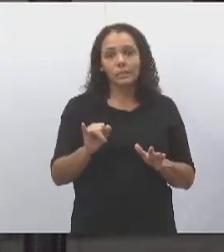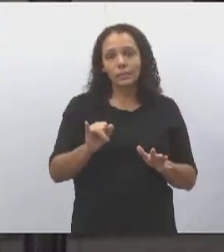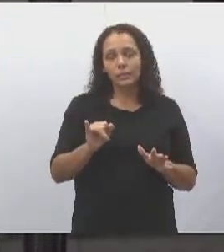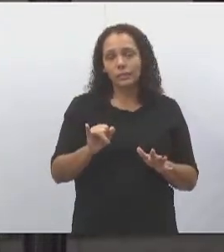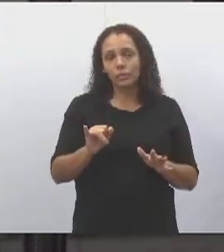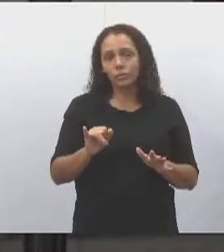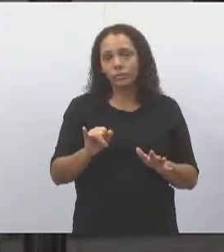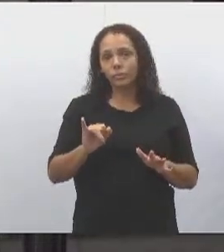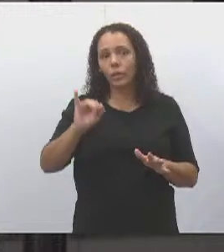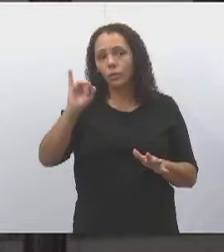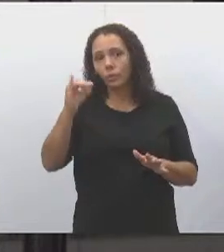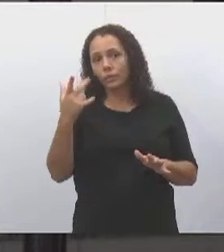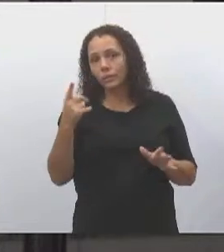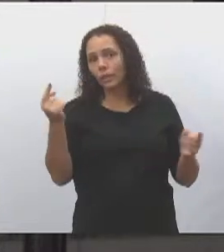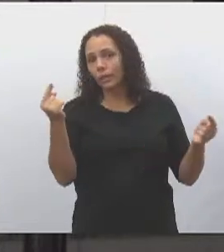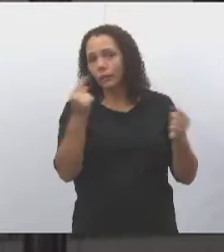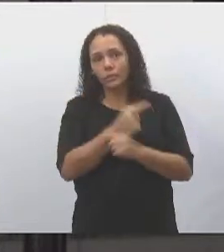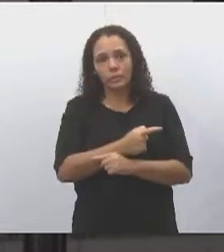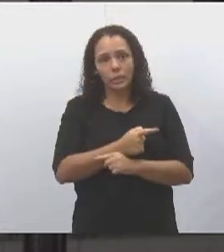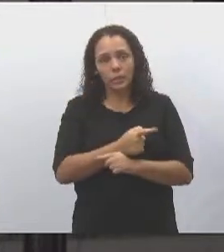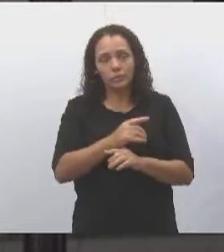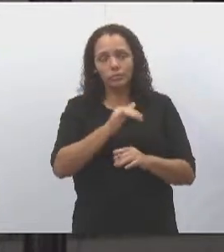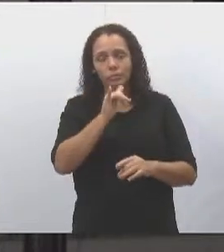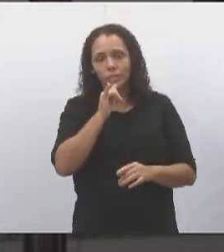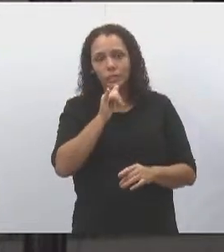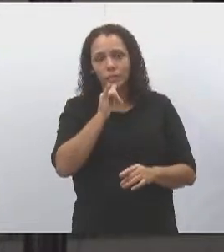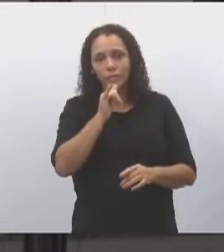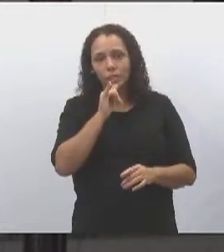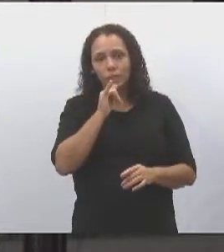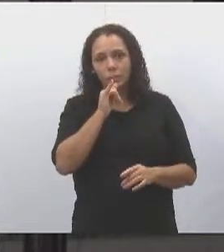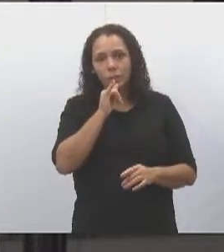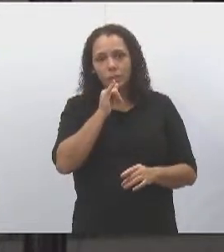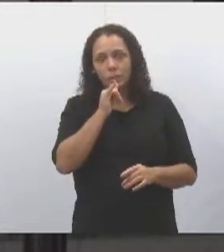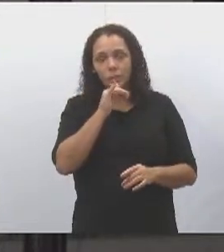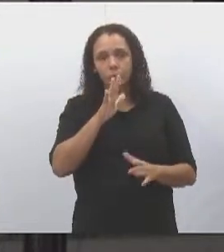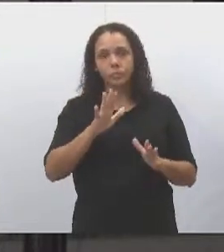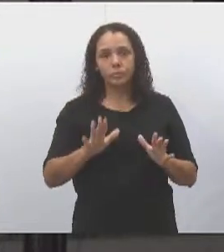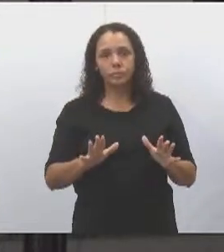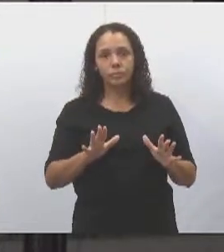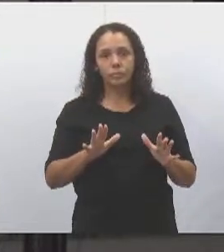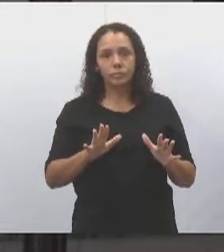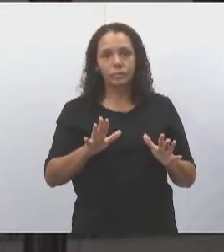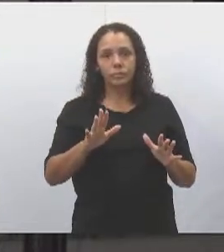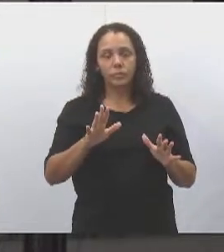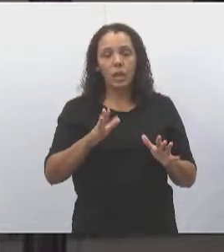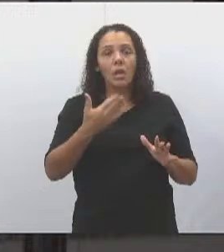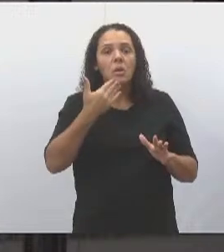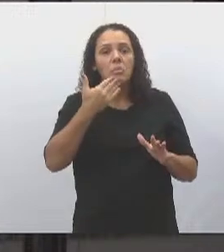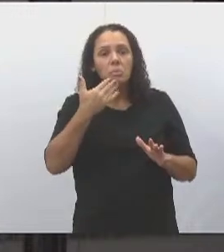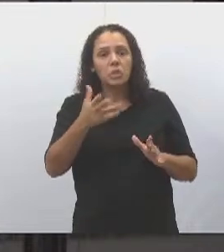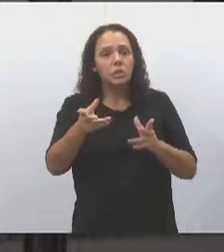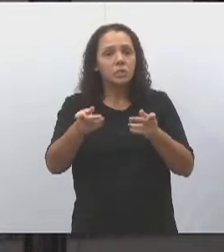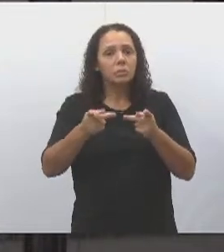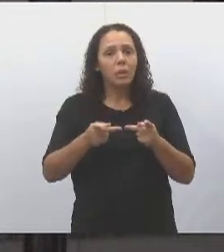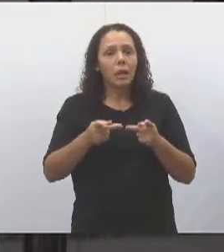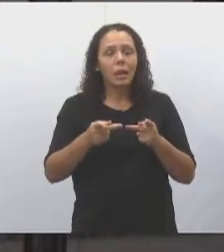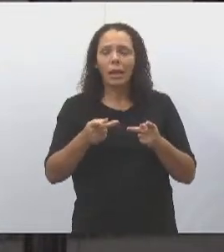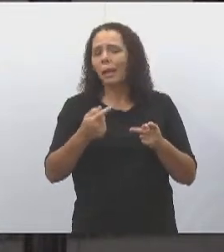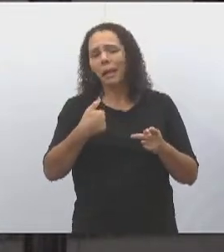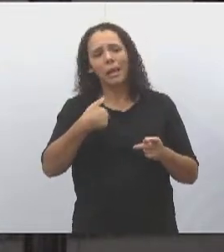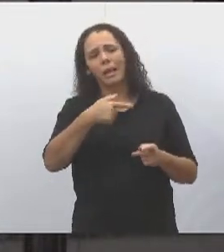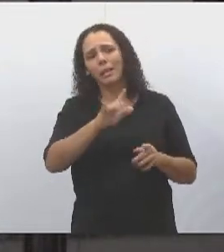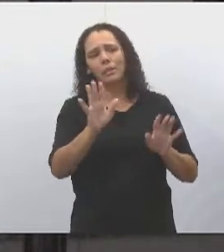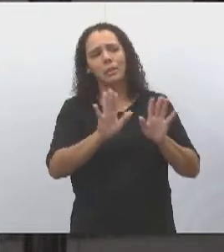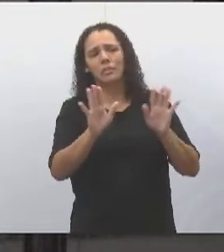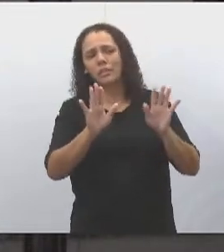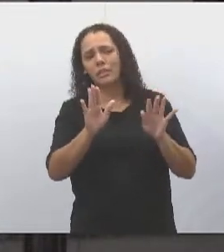caso contrário passar a ser despercebida as reivindicações nossas, ou fazer de conta, não, vamos enrolar